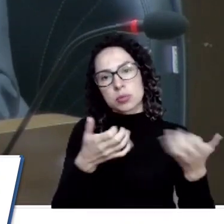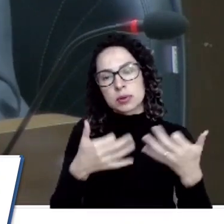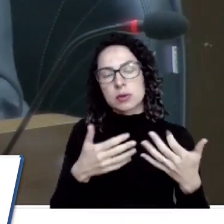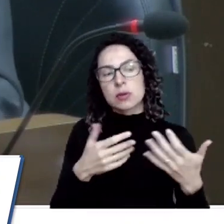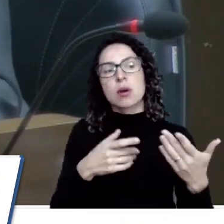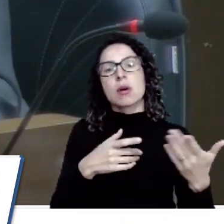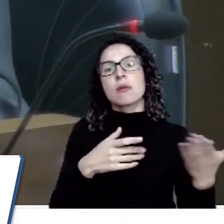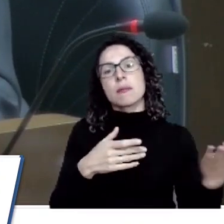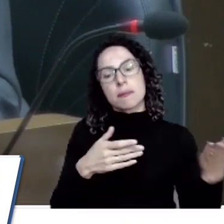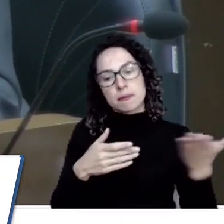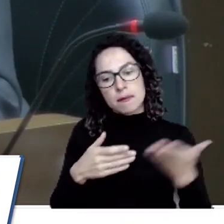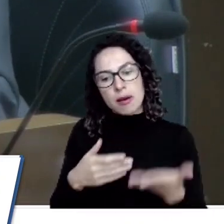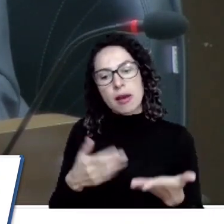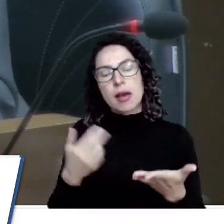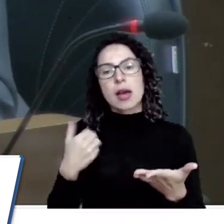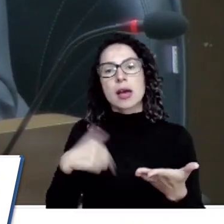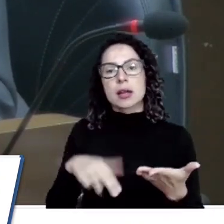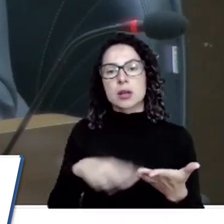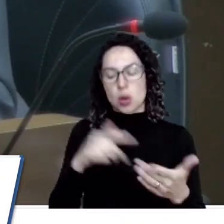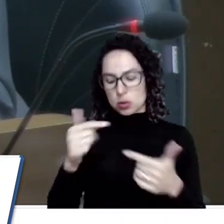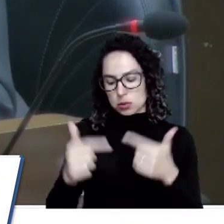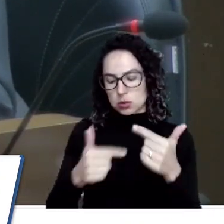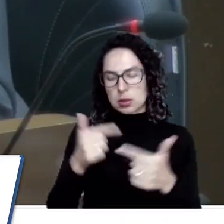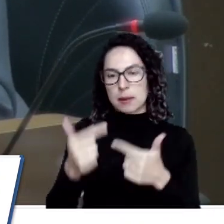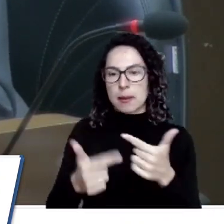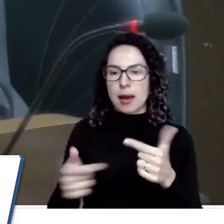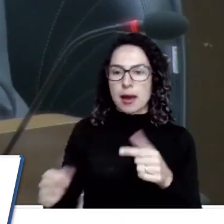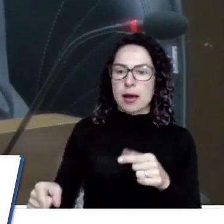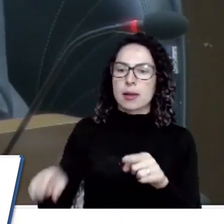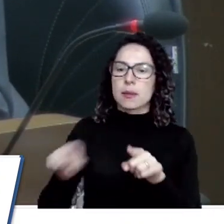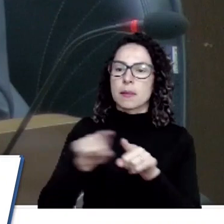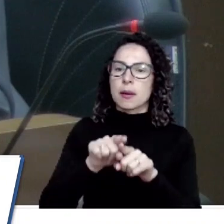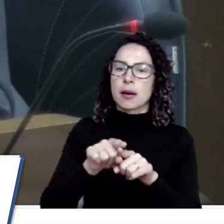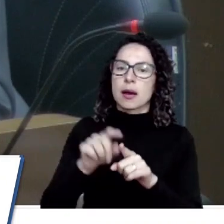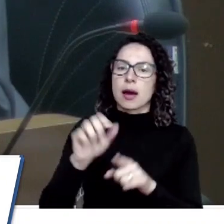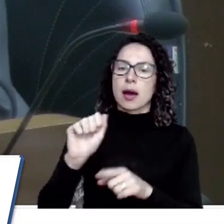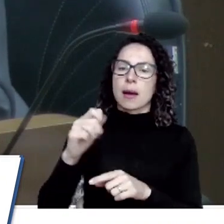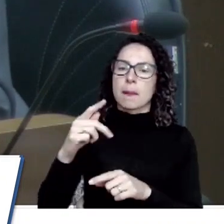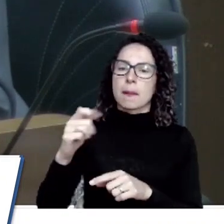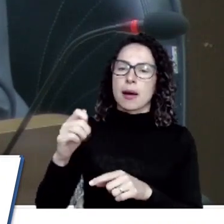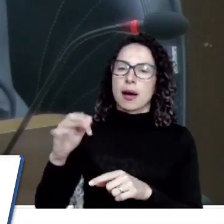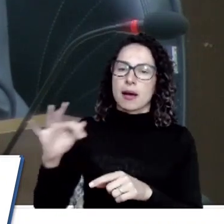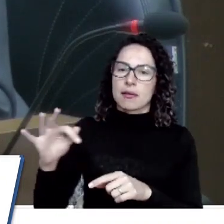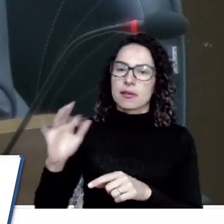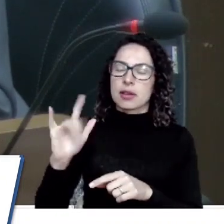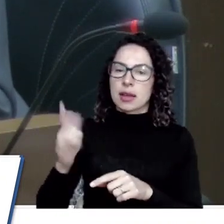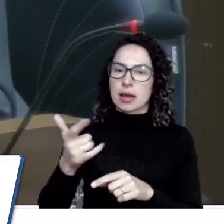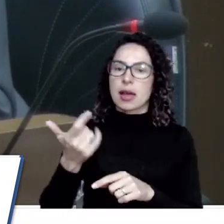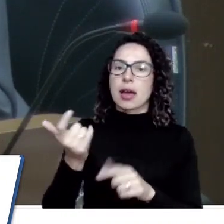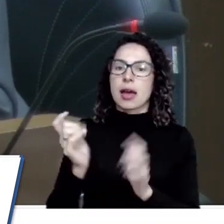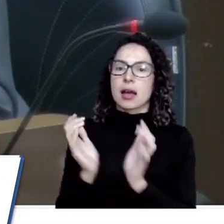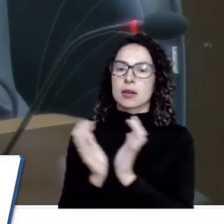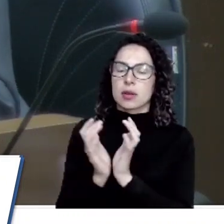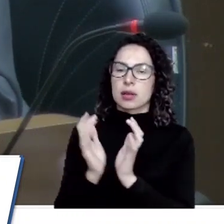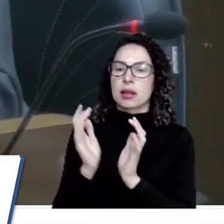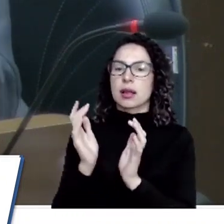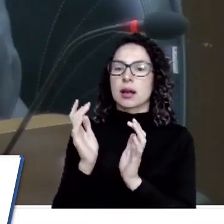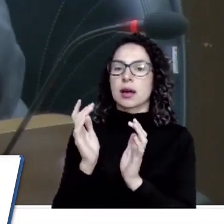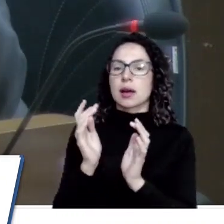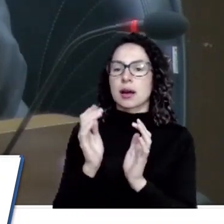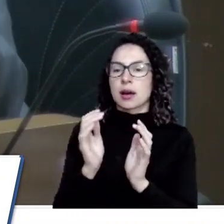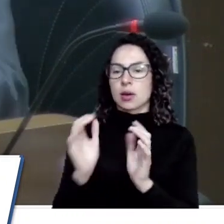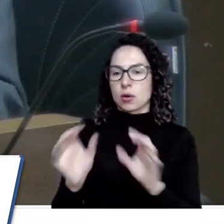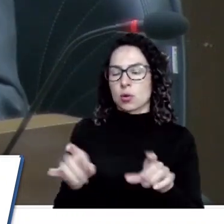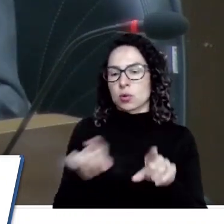Nós temos um trabalho em parceria com a APAAF, que é a Associação dos Pais dos Autistas de Franca. Eles